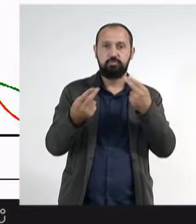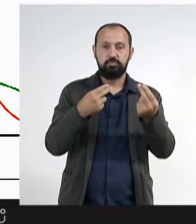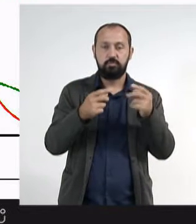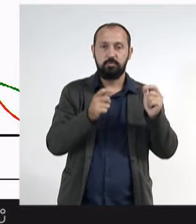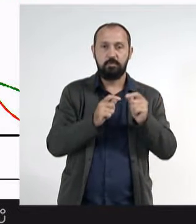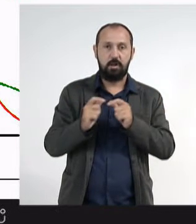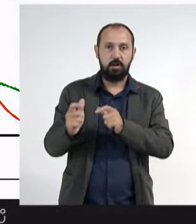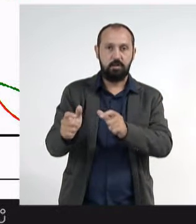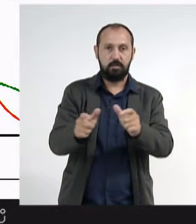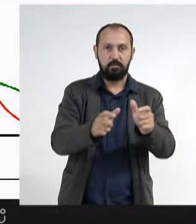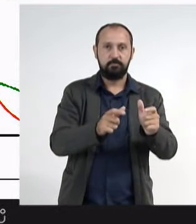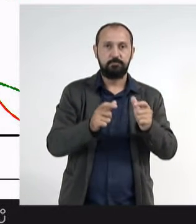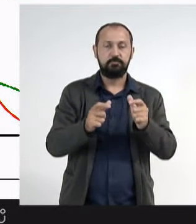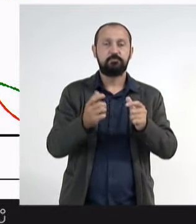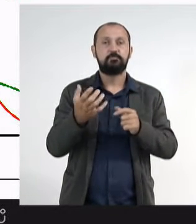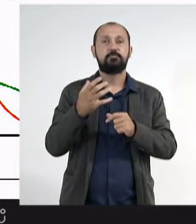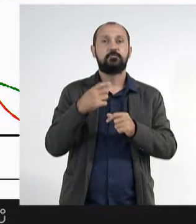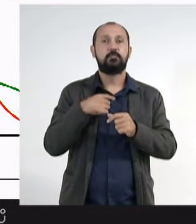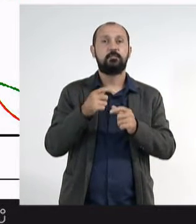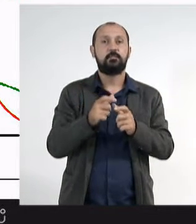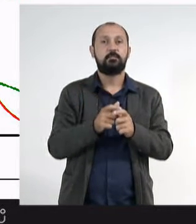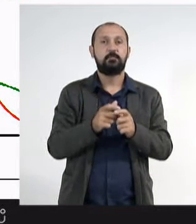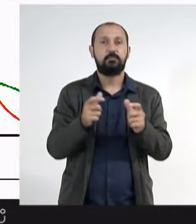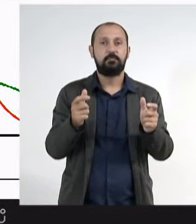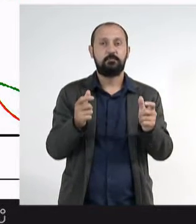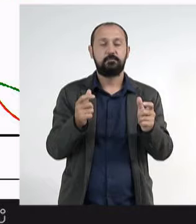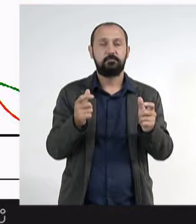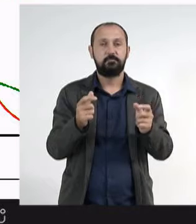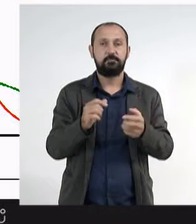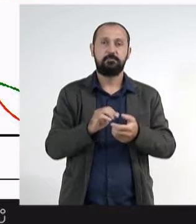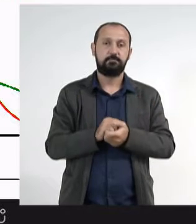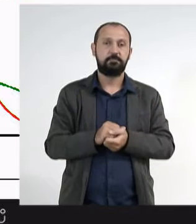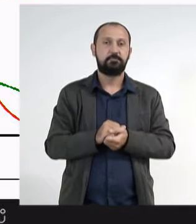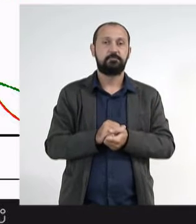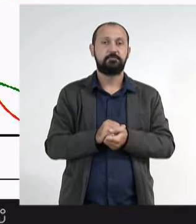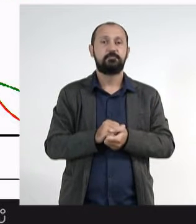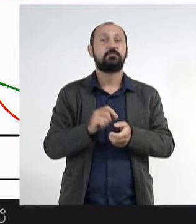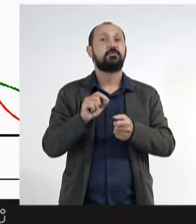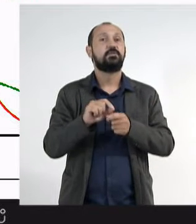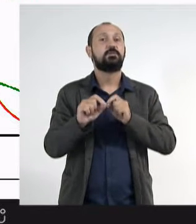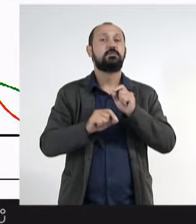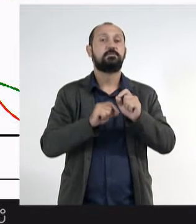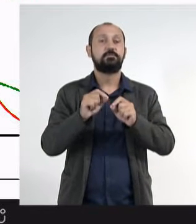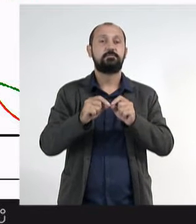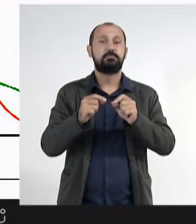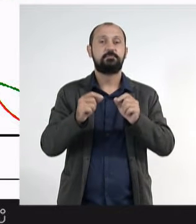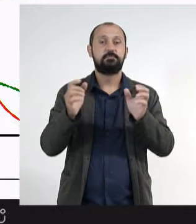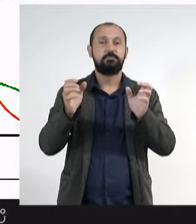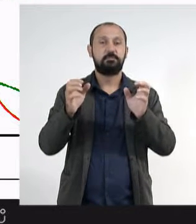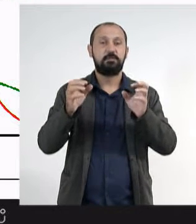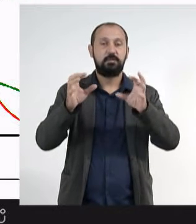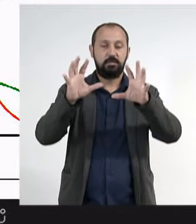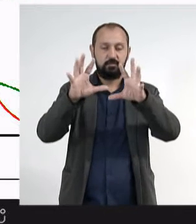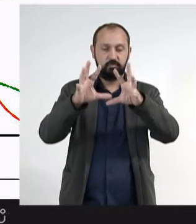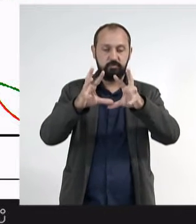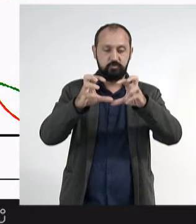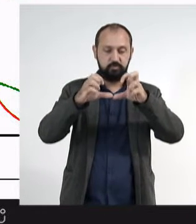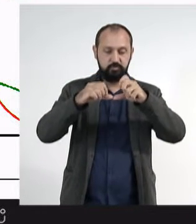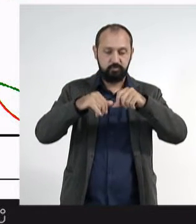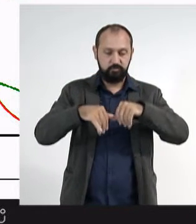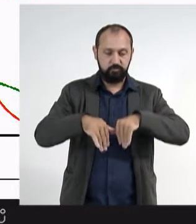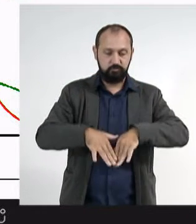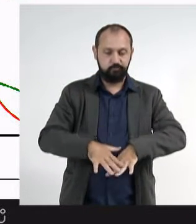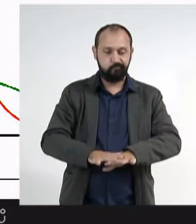espaços urbanos, em que a gente aumenta as áreas impermeáveis e faz com que aumente o escoamento, a frequência e a